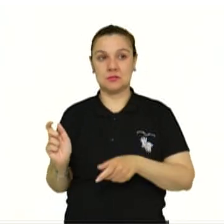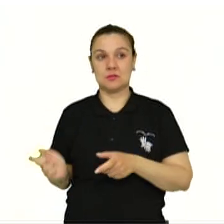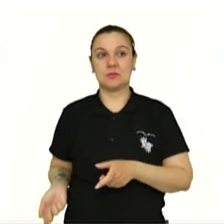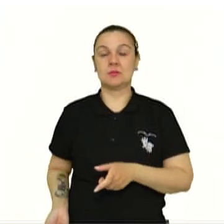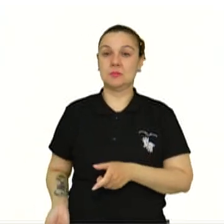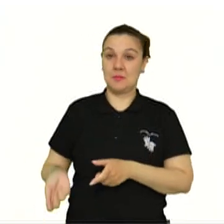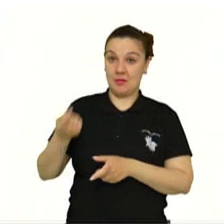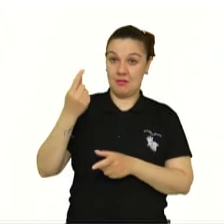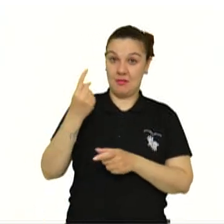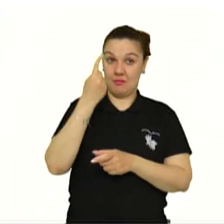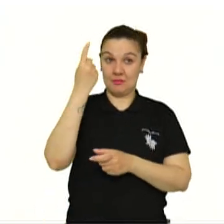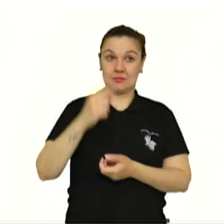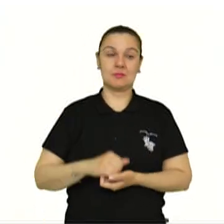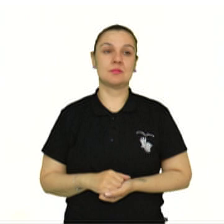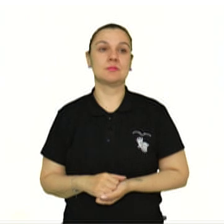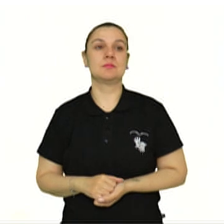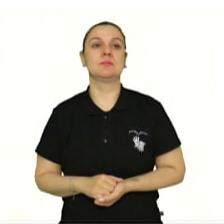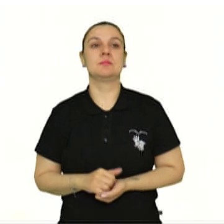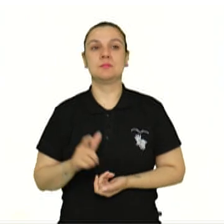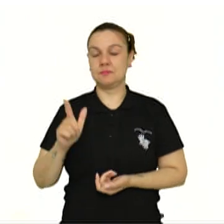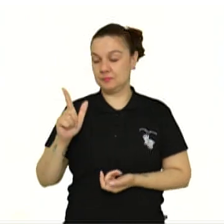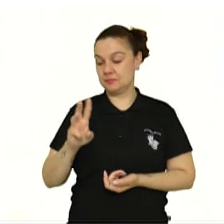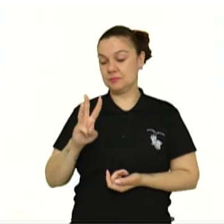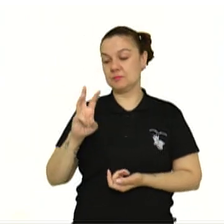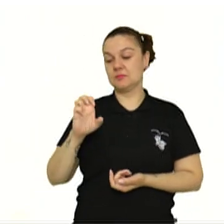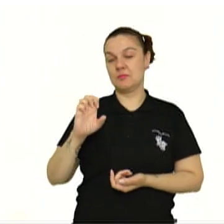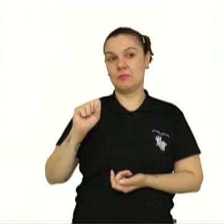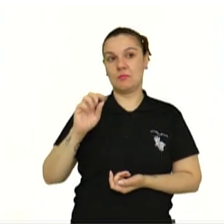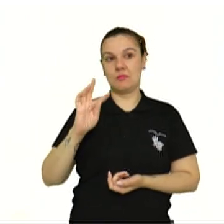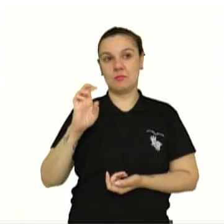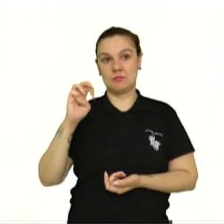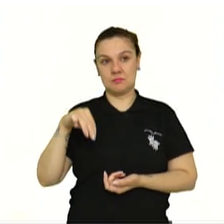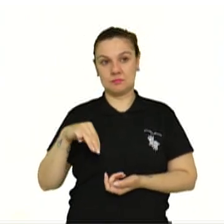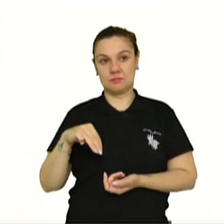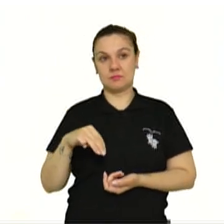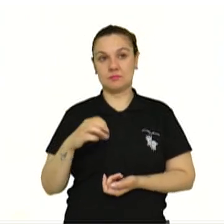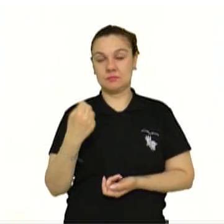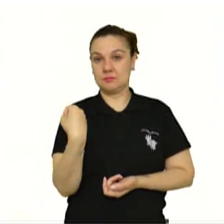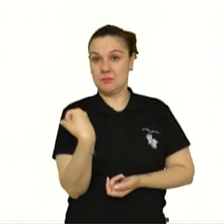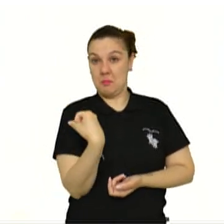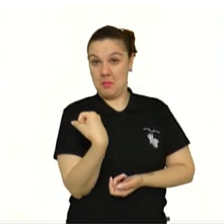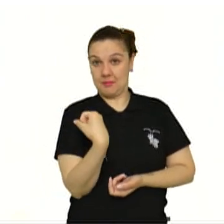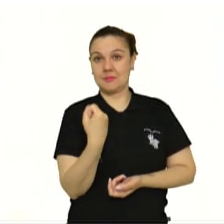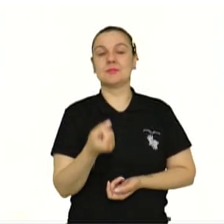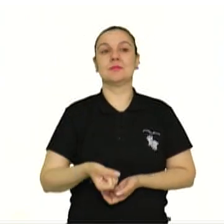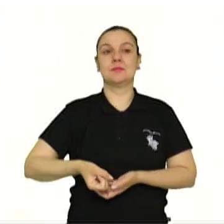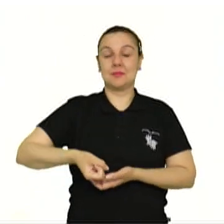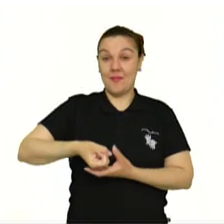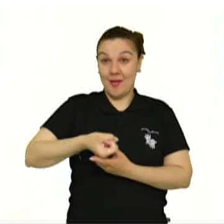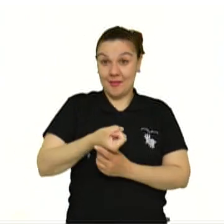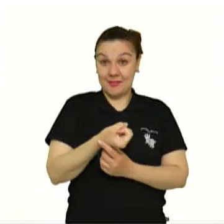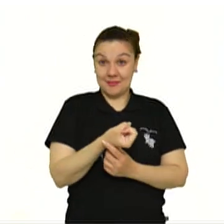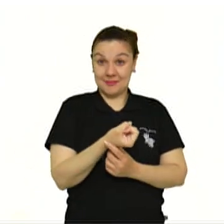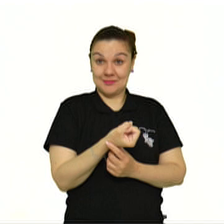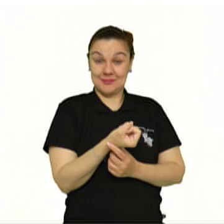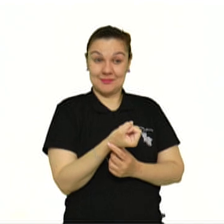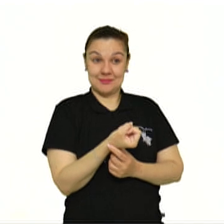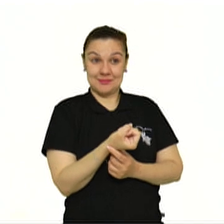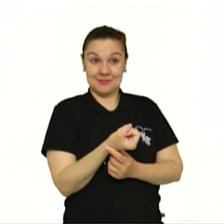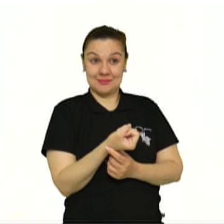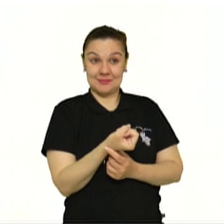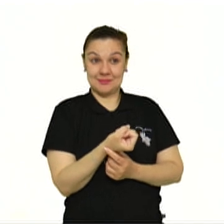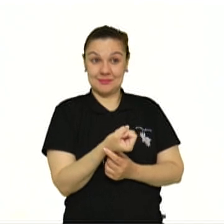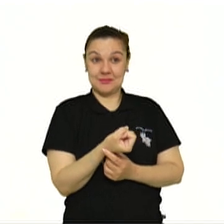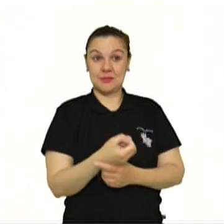quicando mais altas. O Grip Western, que é essa aí, mais ainda para baixo, tá? Número